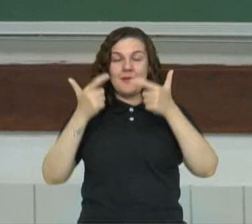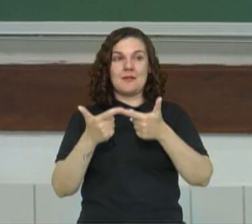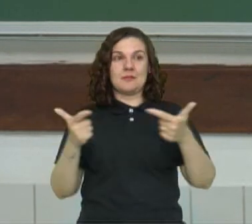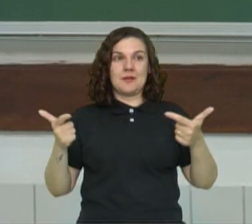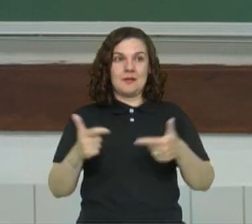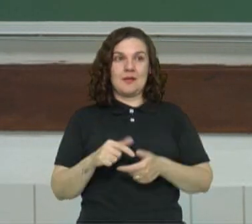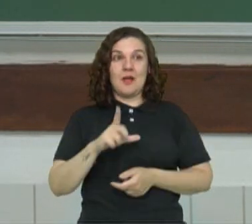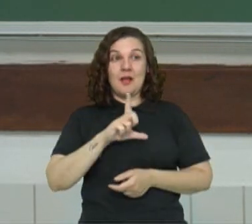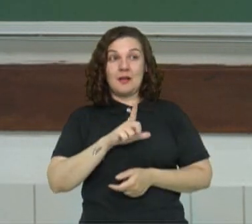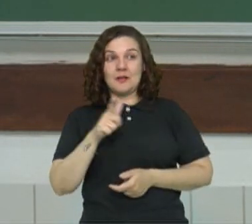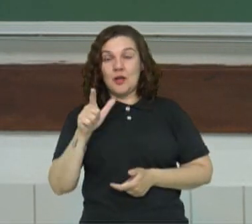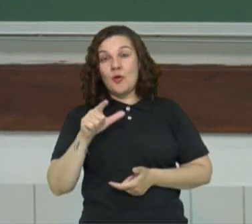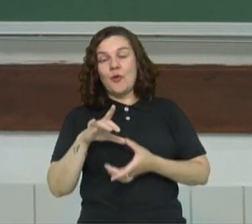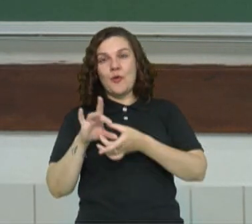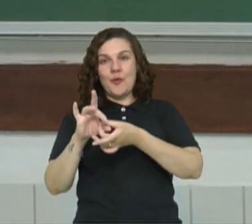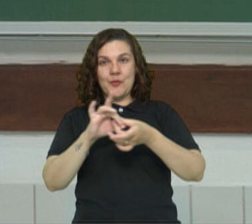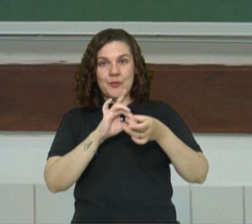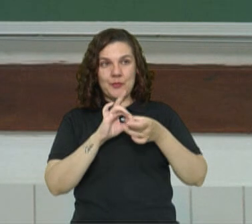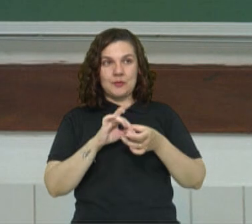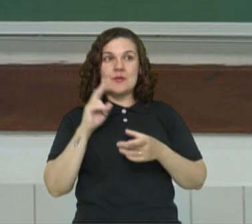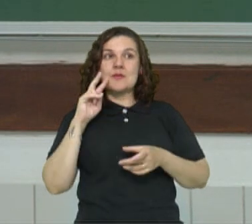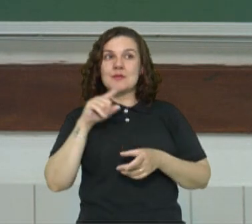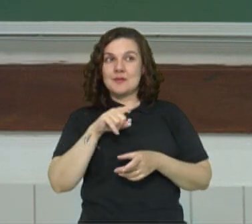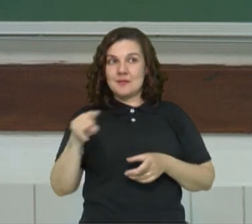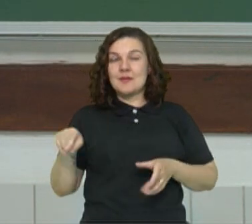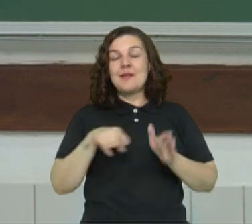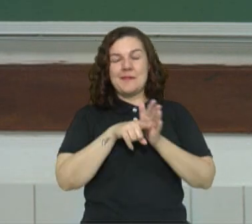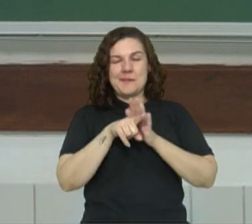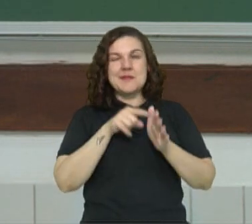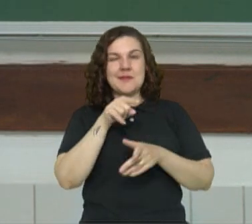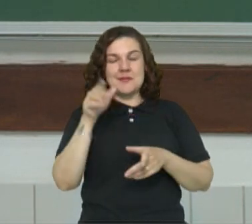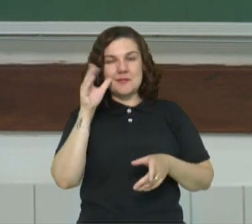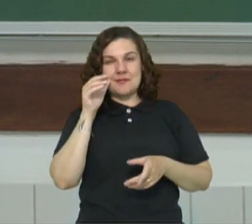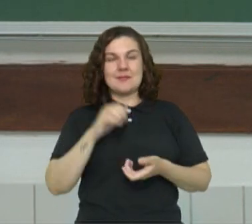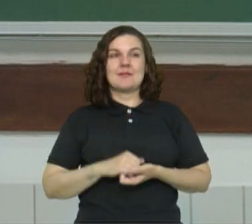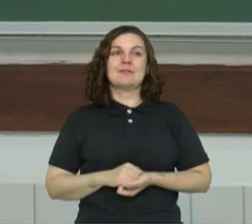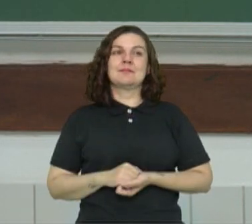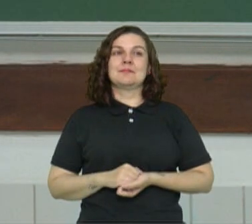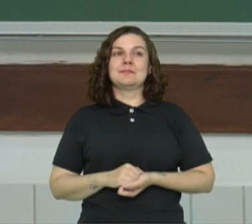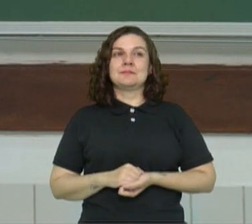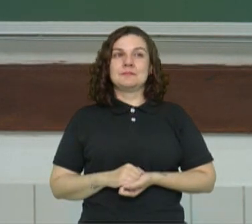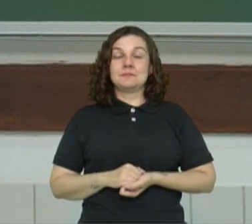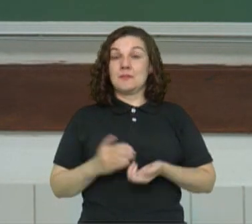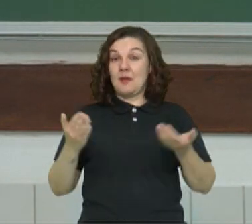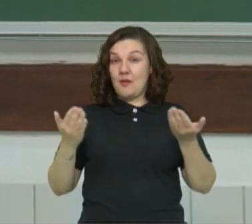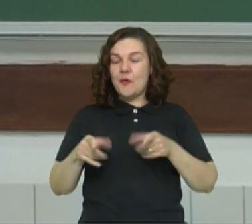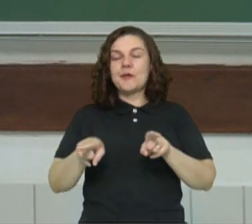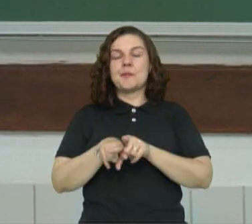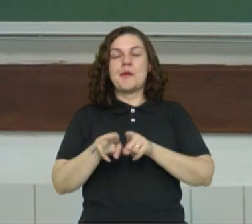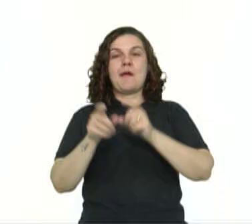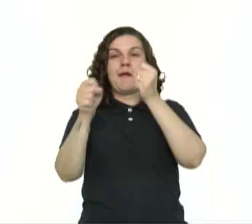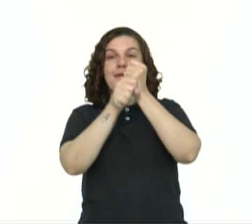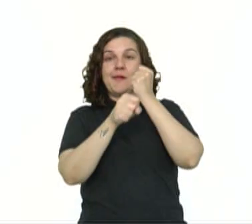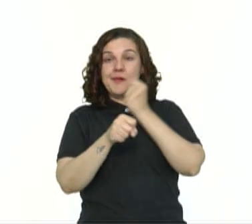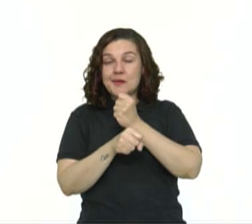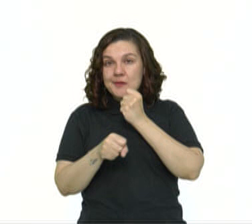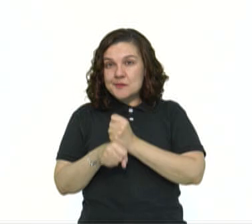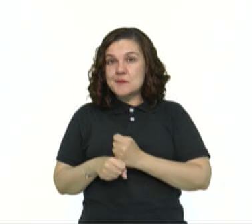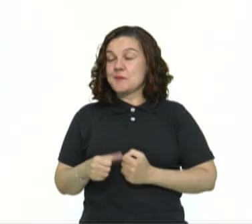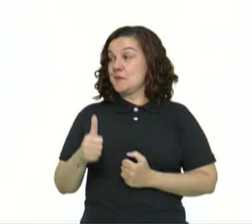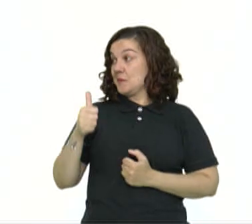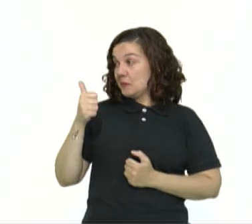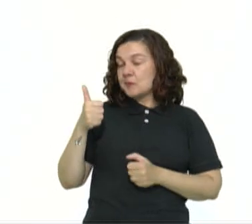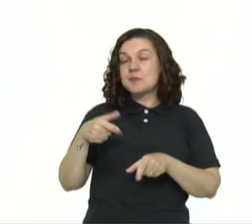um outro contexto histórico que vale a pena dar uma pesquisada. E nós temos a